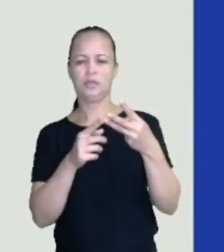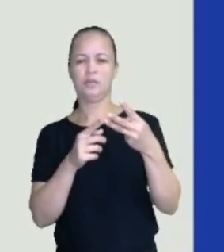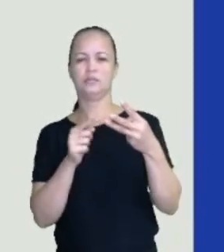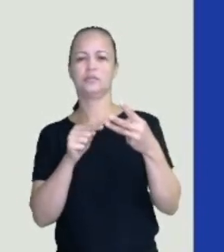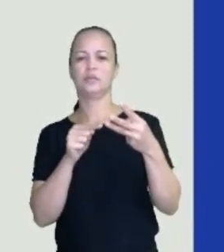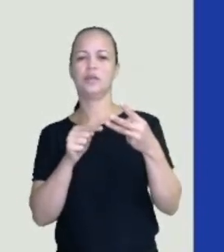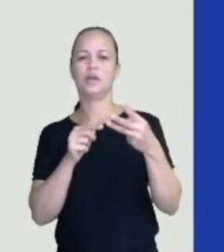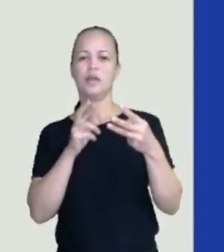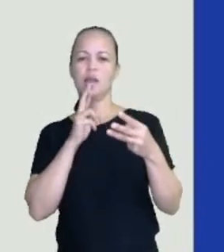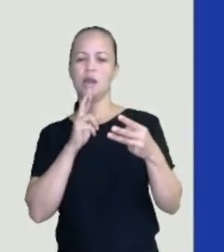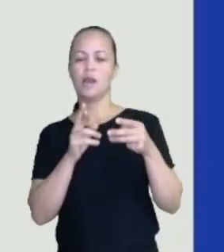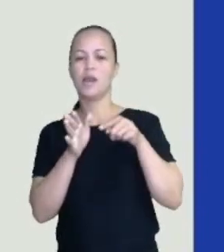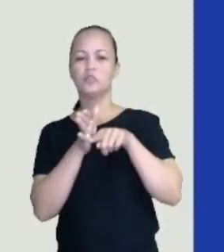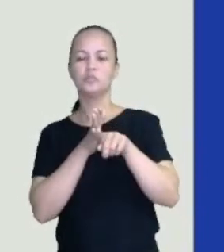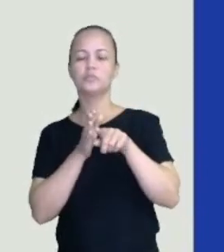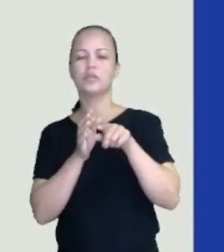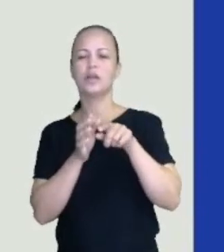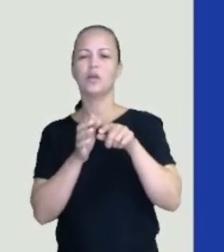ter